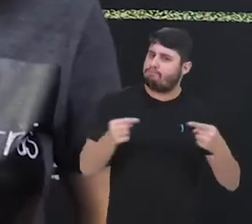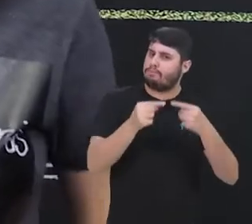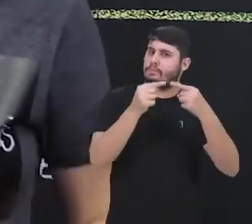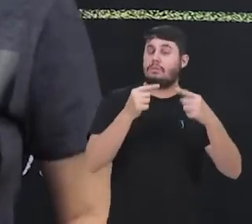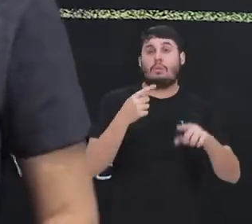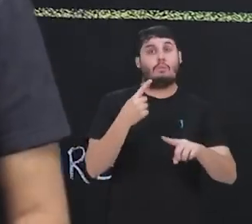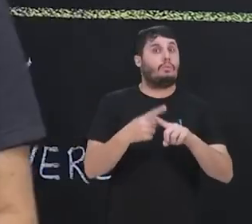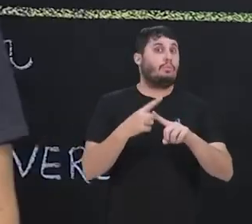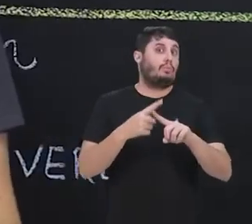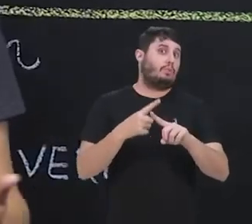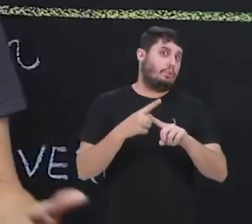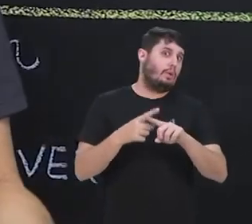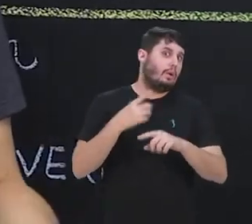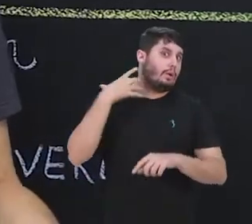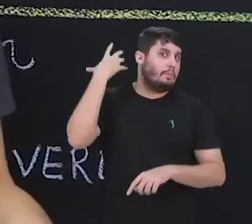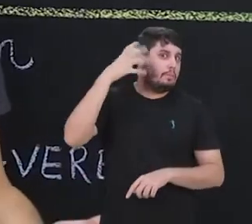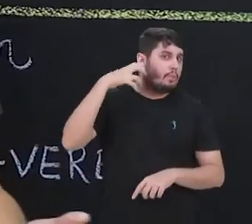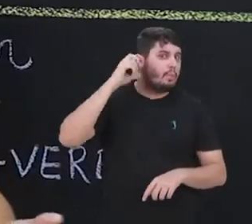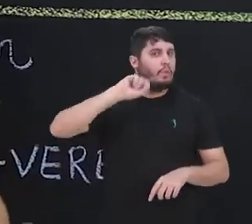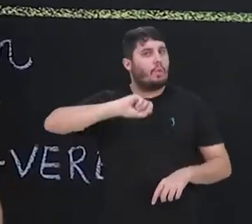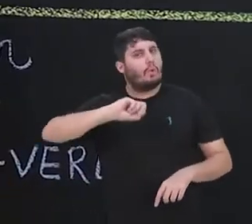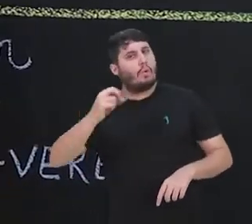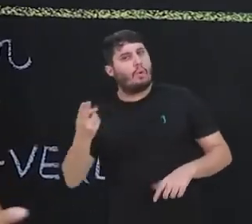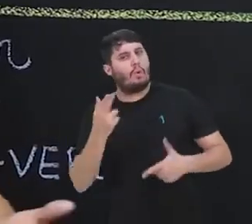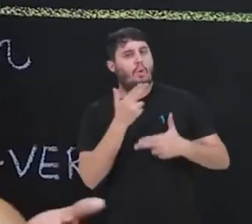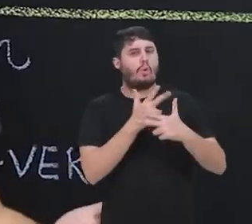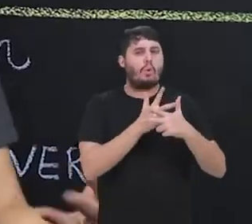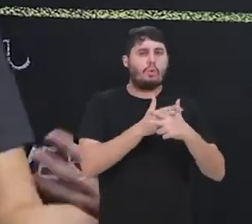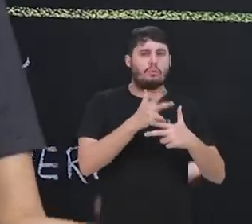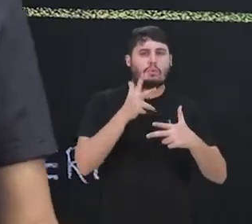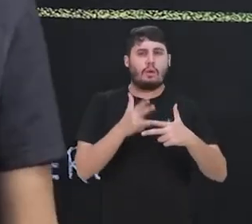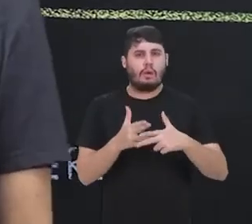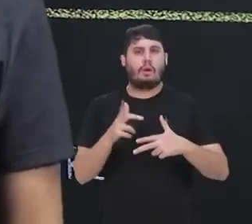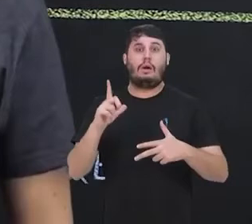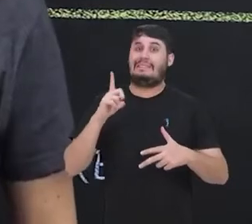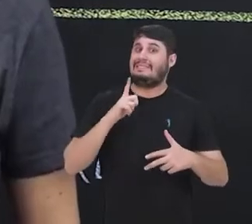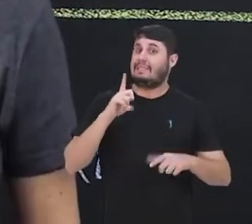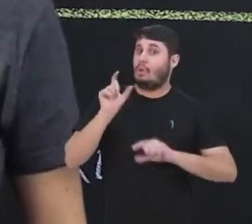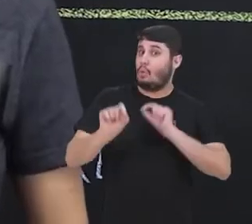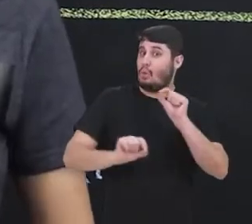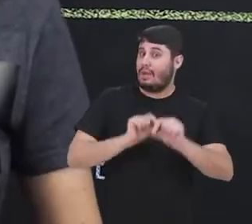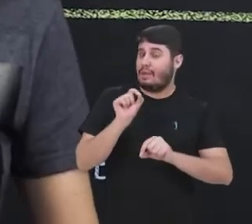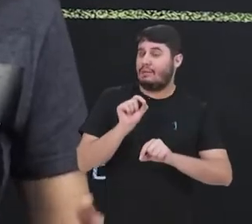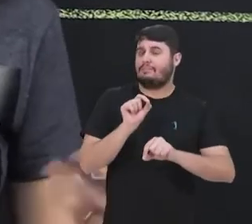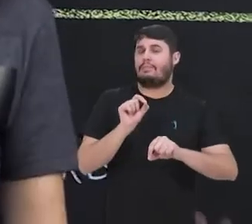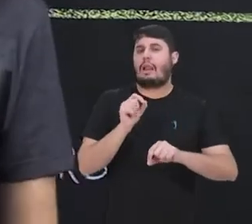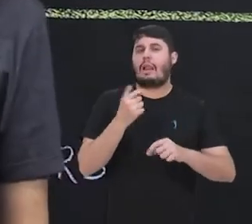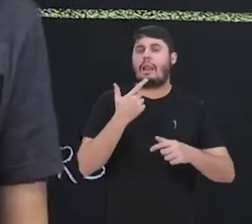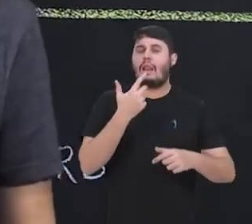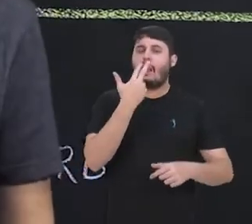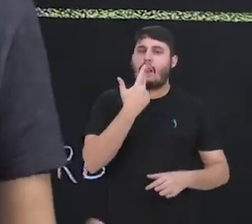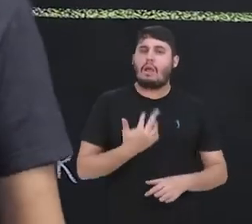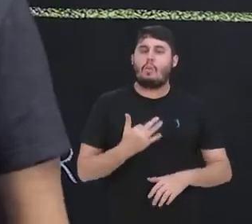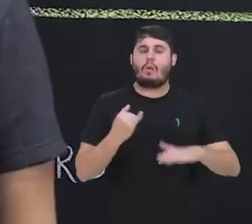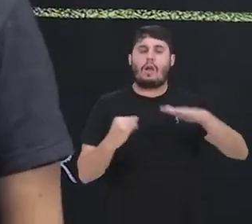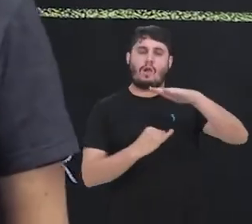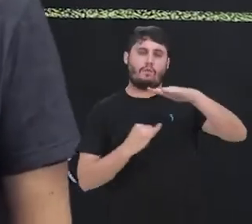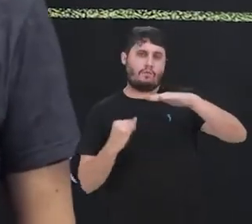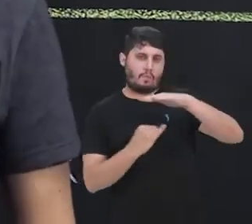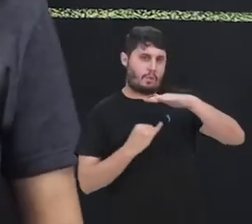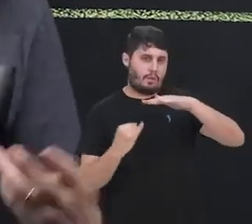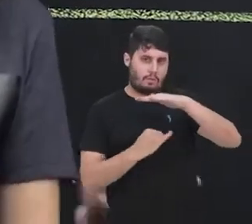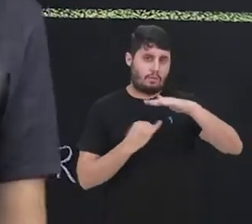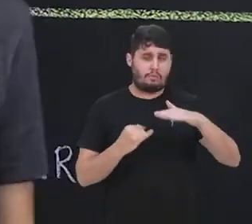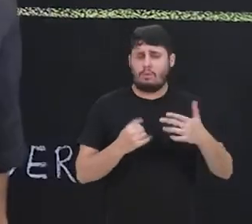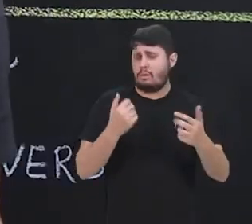a música, a série, eles apresentam um contexto da língua informal. E é comum, quando a pessoa